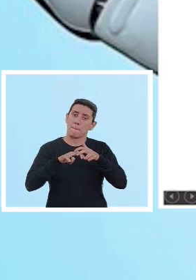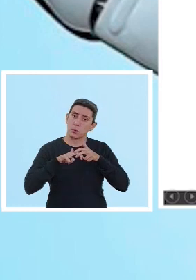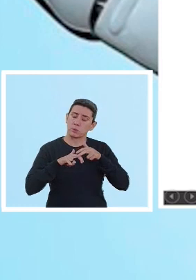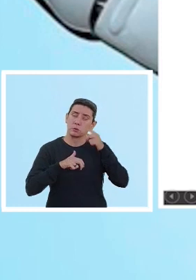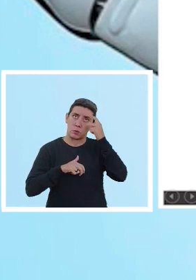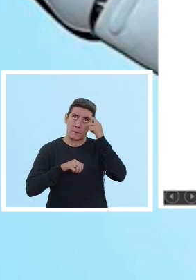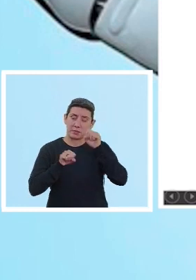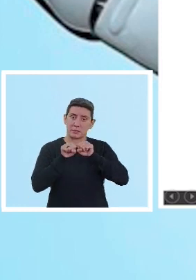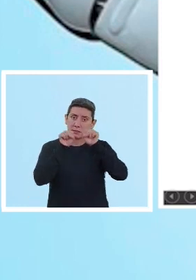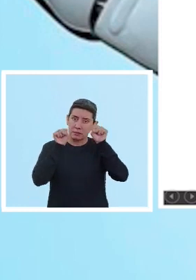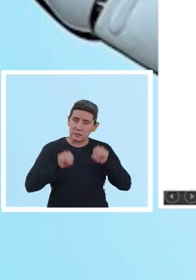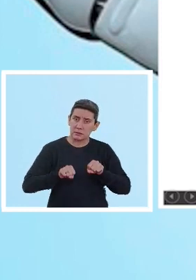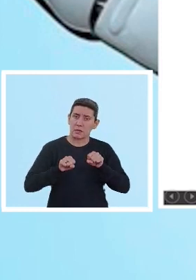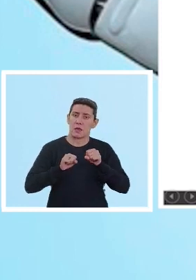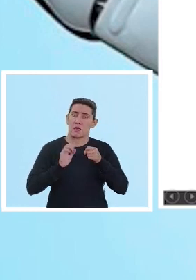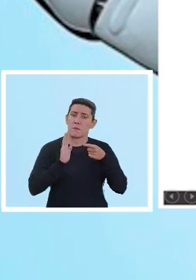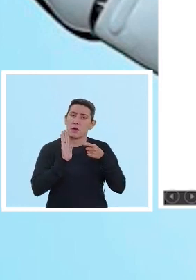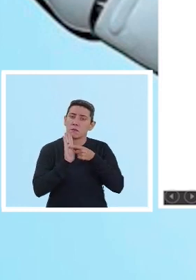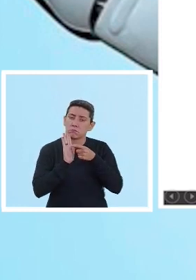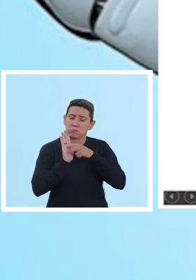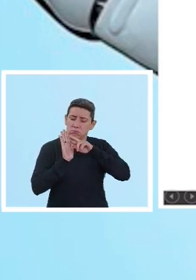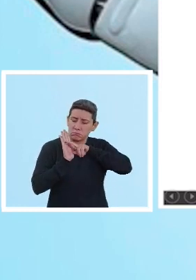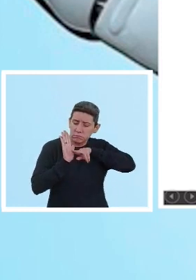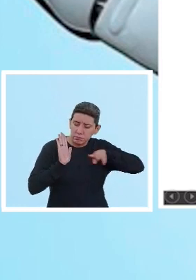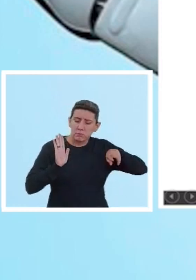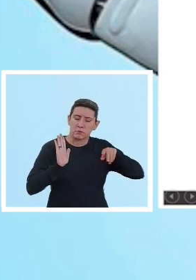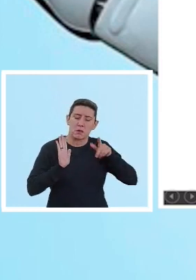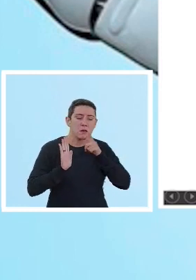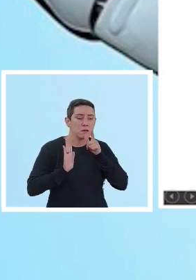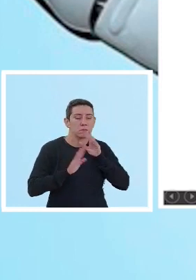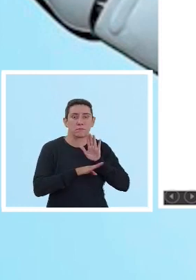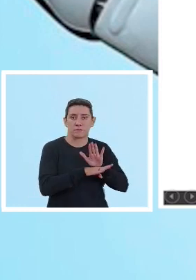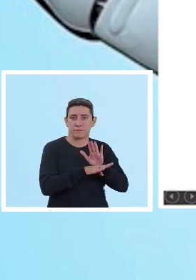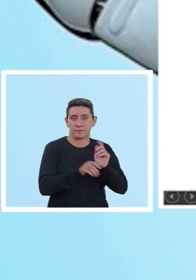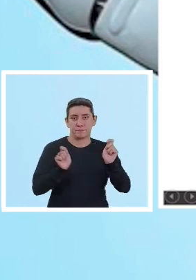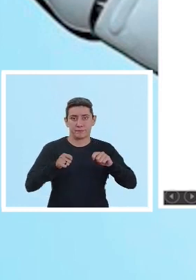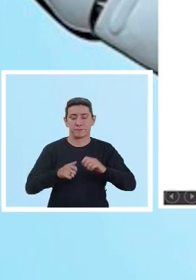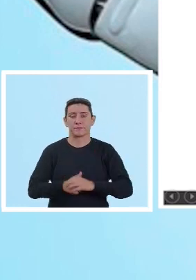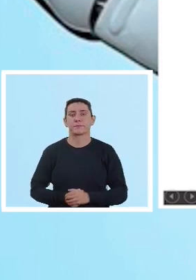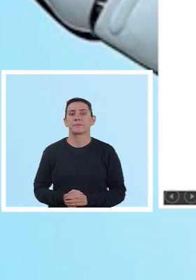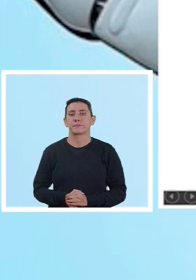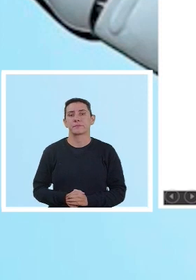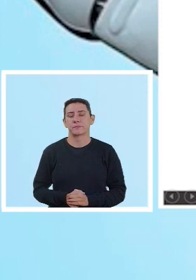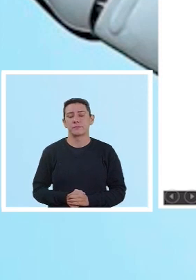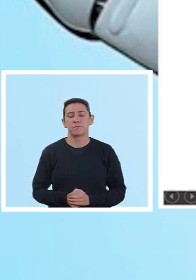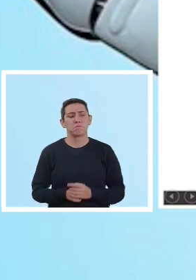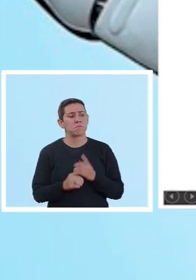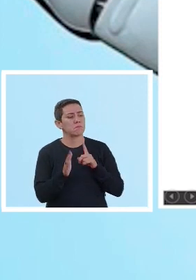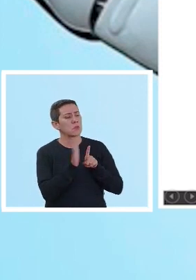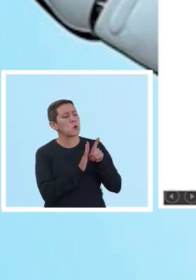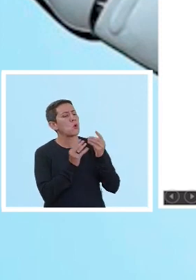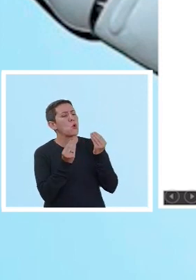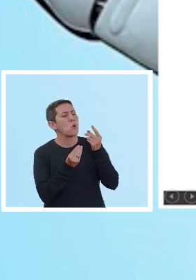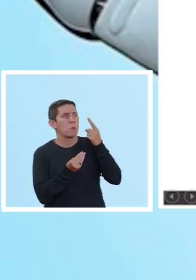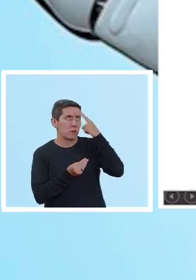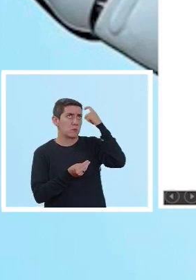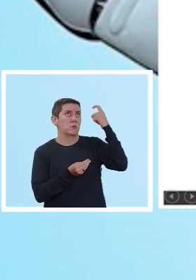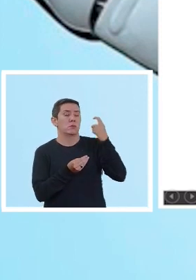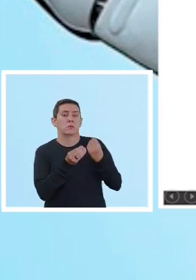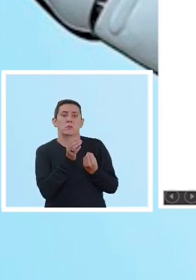da pecuária através da tecnologia E aí é excelente e como é que surgiu esse projeto professor